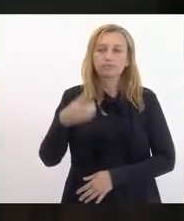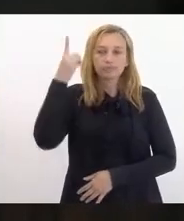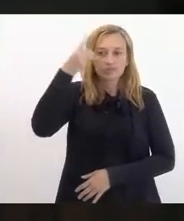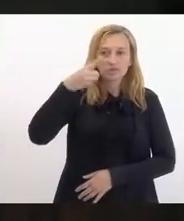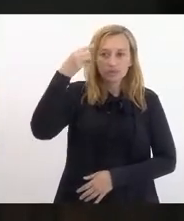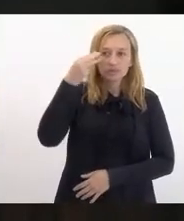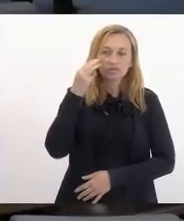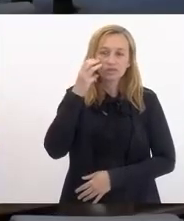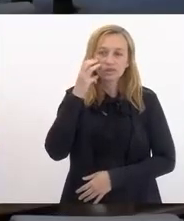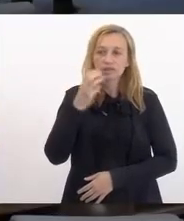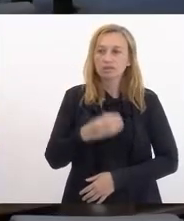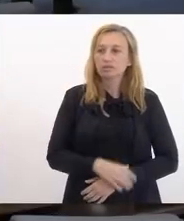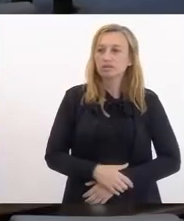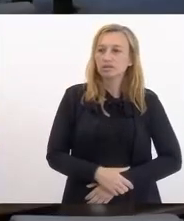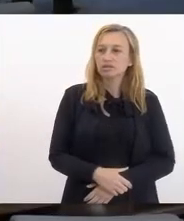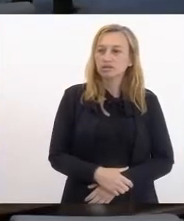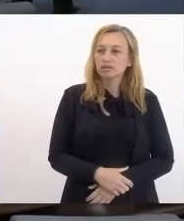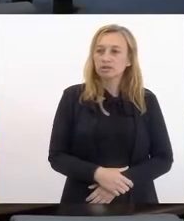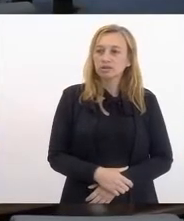Valdec Carneiro.